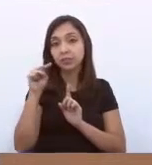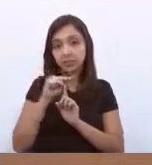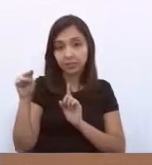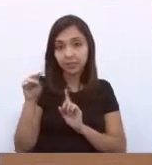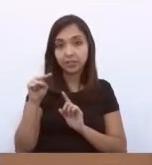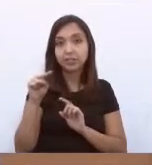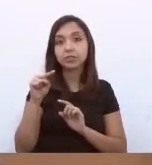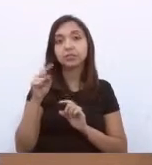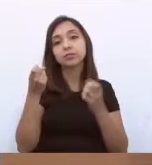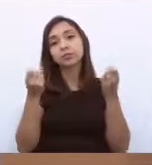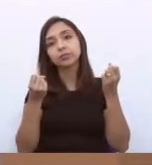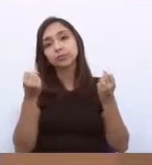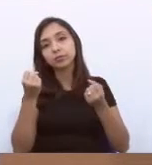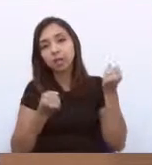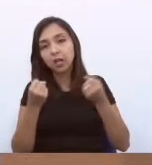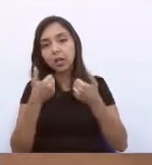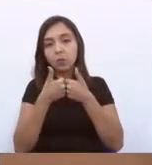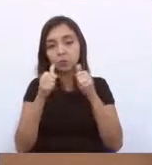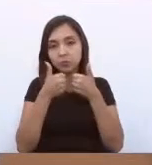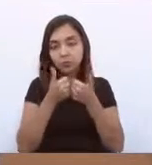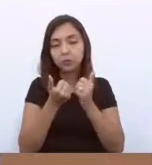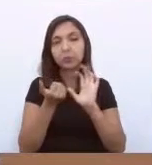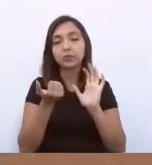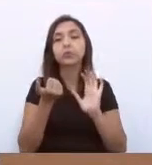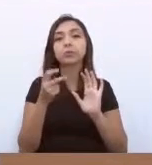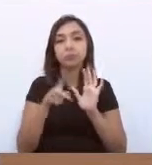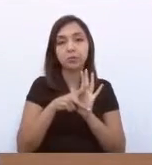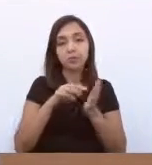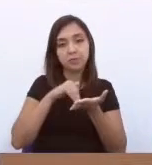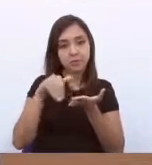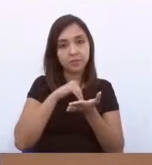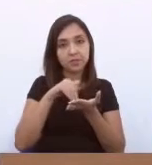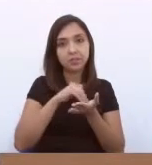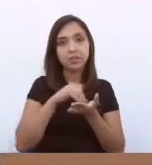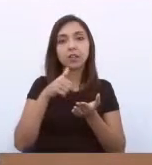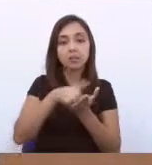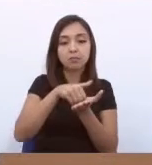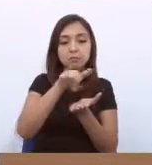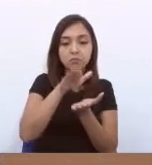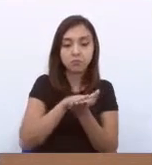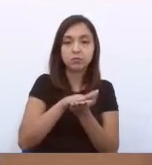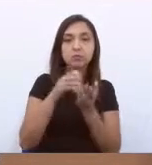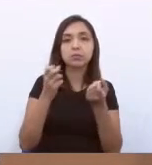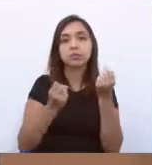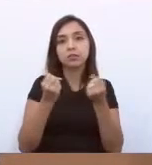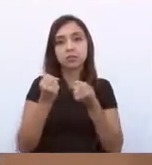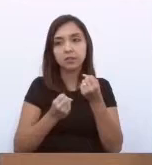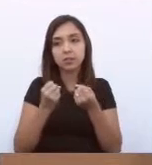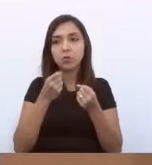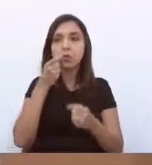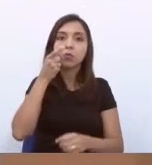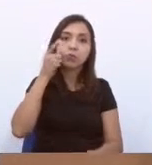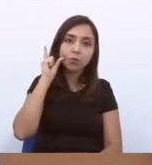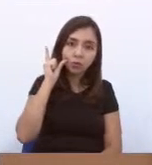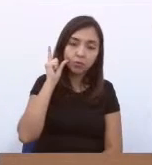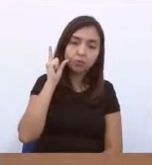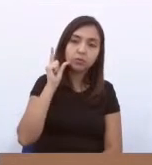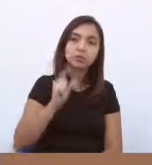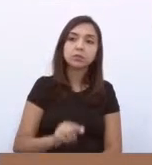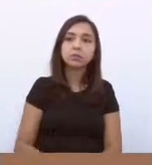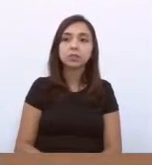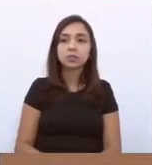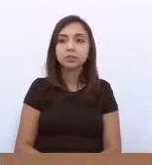Trânsito e Transporte, a questão da arrecadação das multas de trânsito. Ontem o